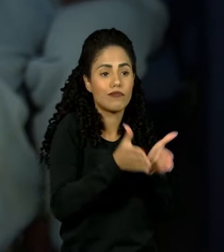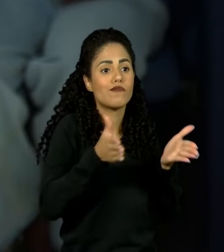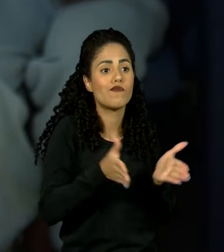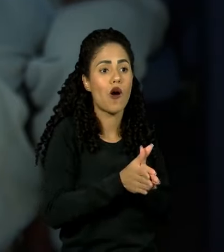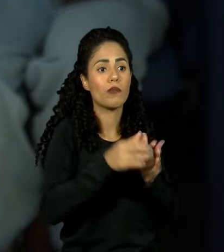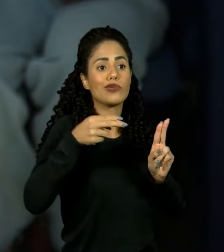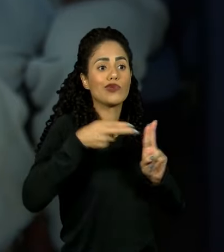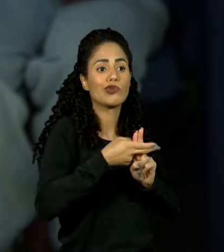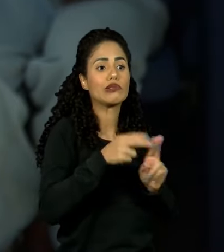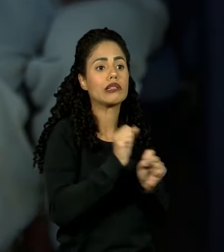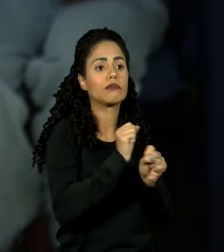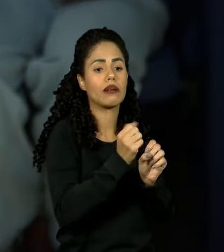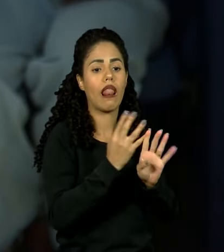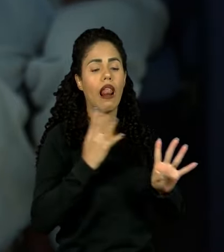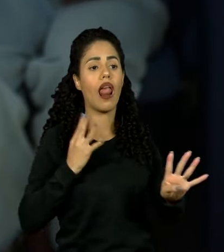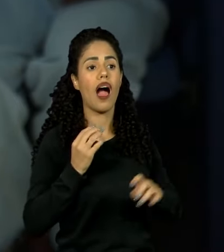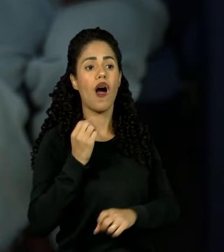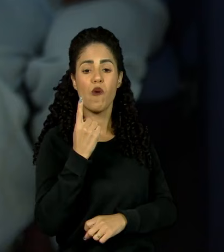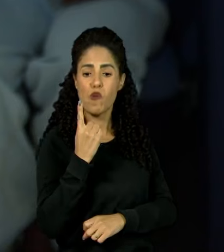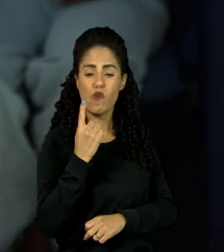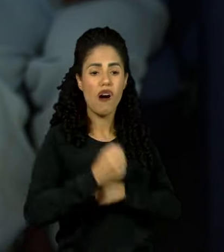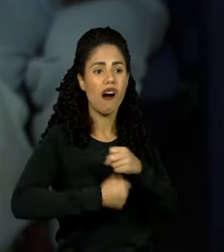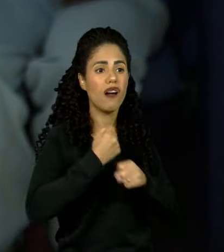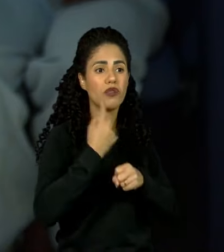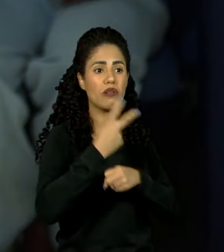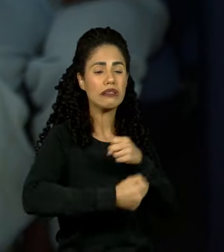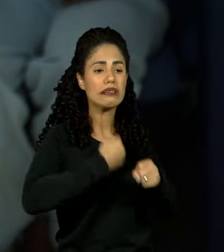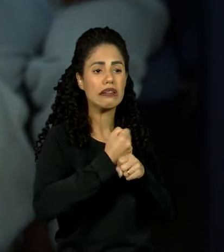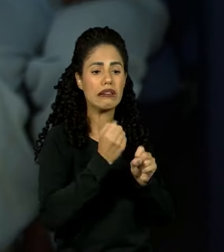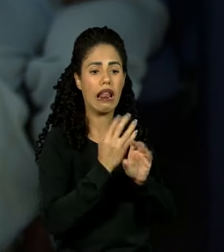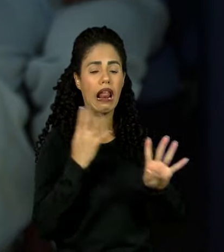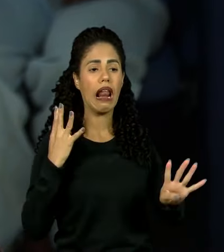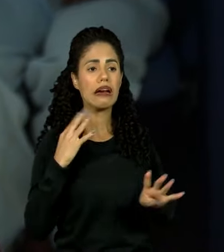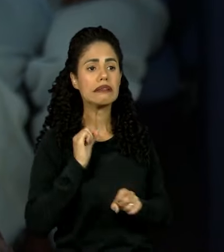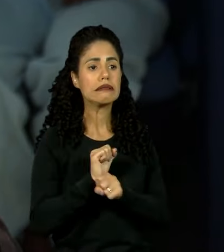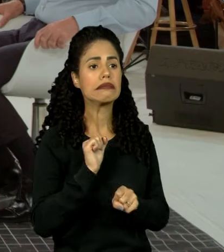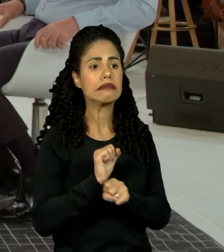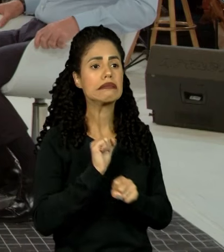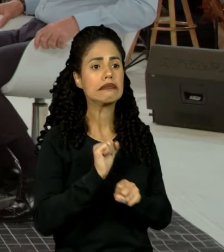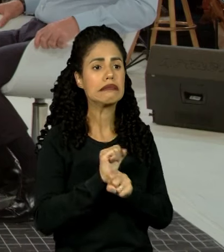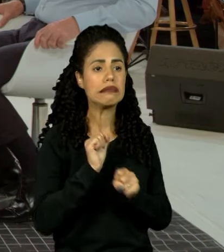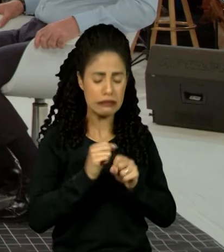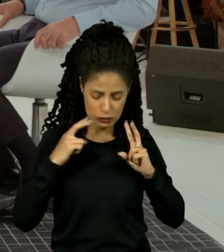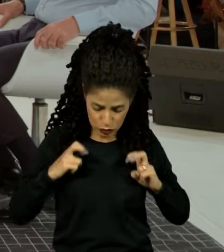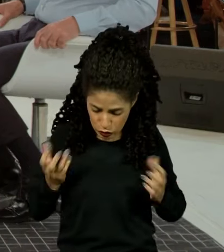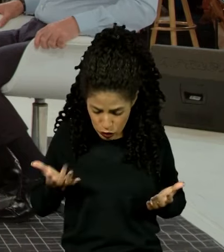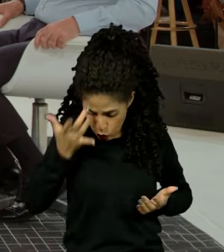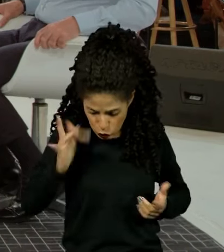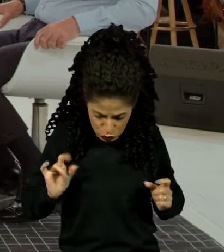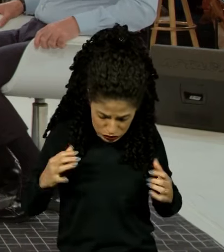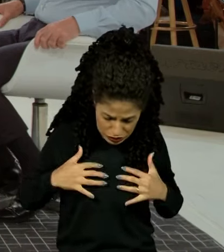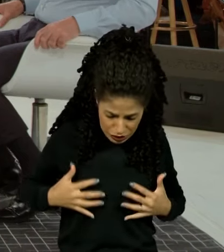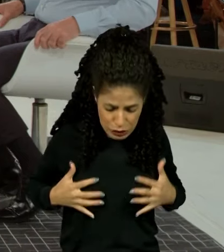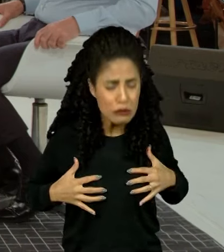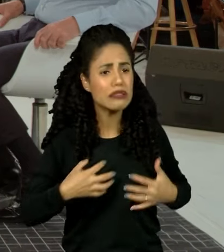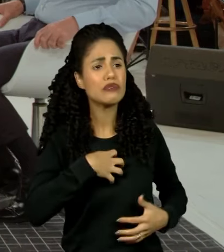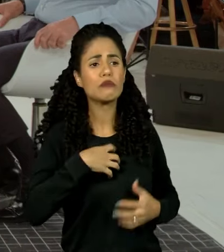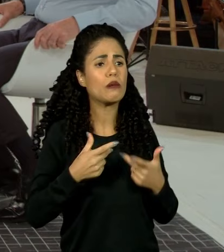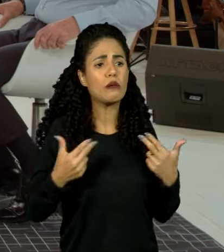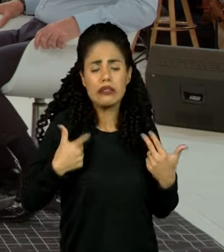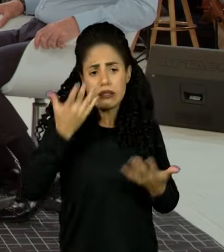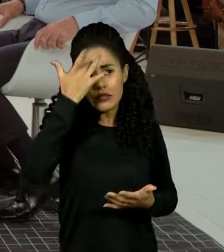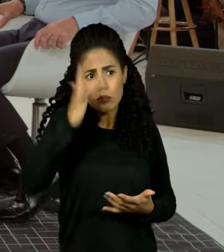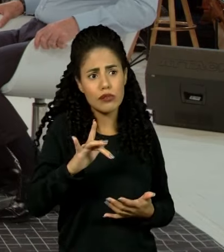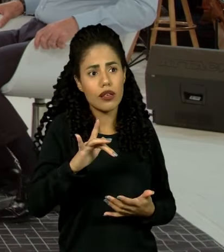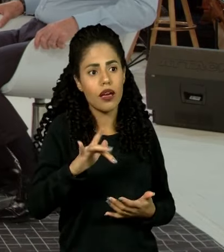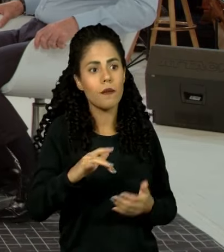espera um ano um ano e meio 2 anos para fazer um exame imagina angústia que é você não sabe né O que que você tem aqui ou não E aí de